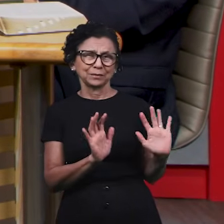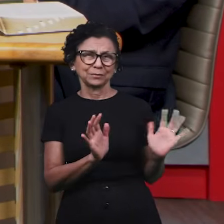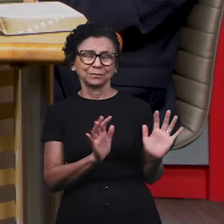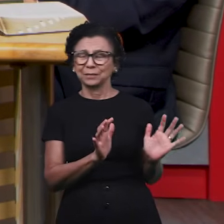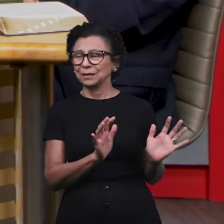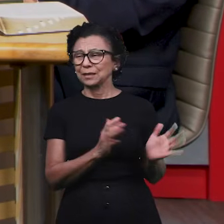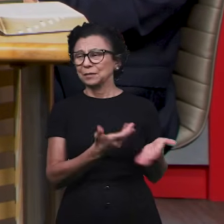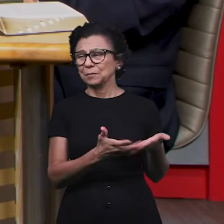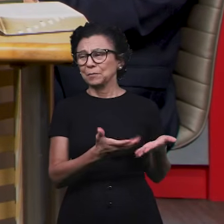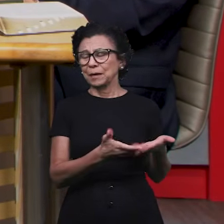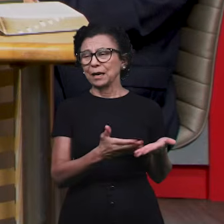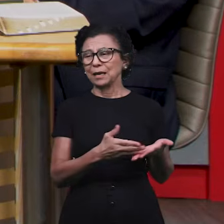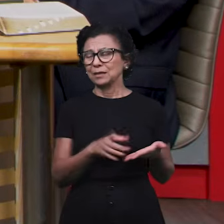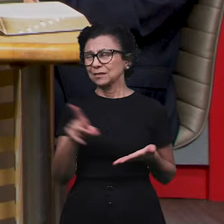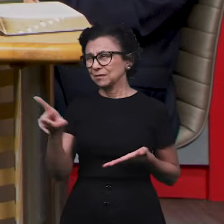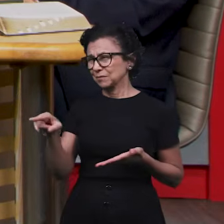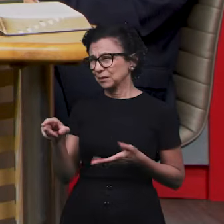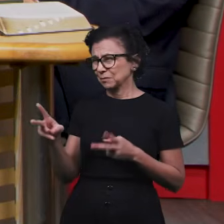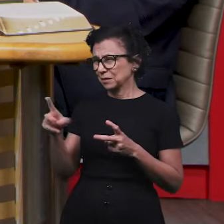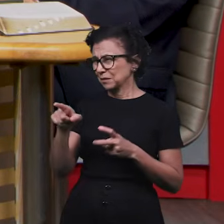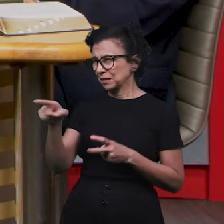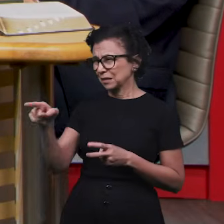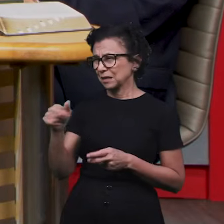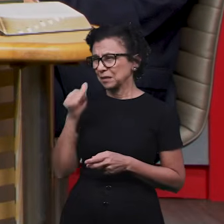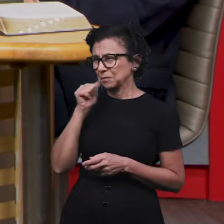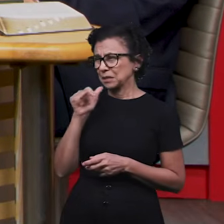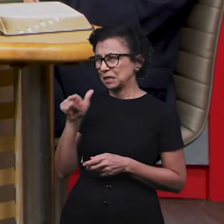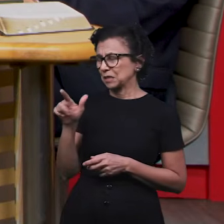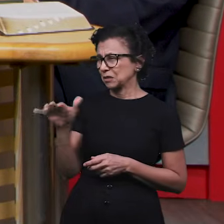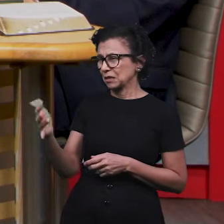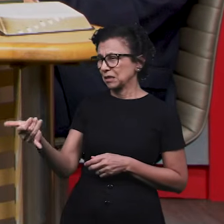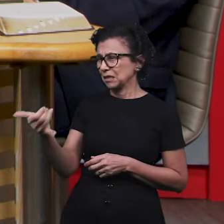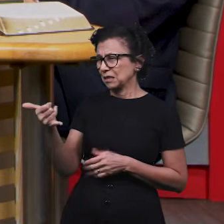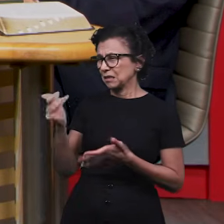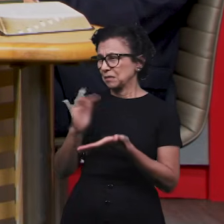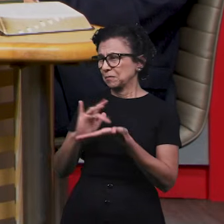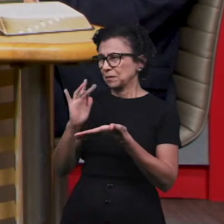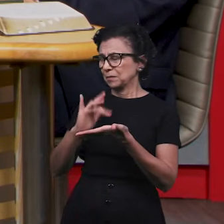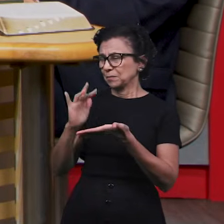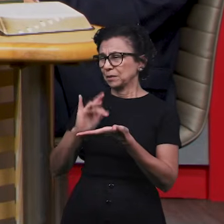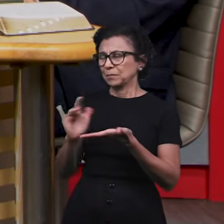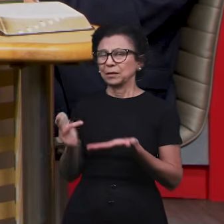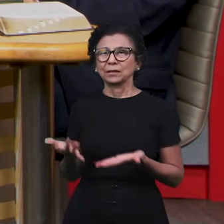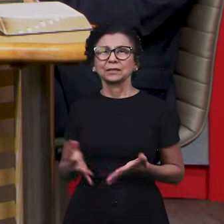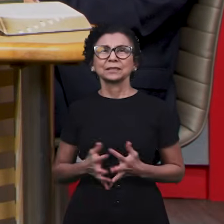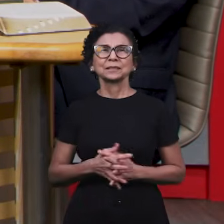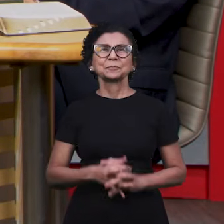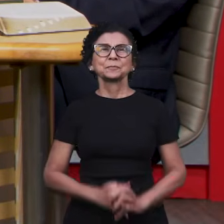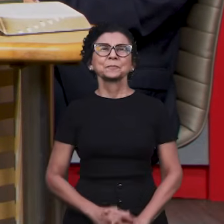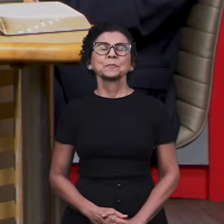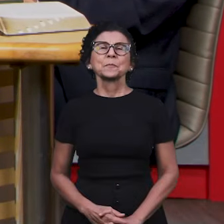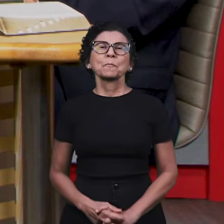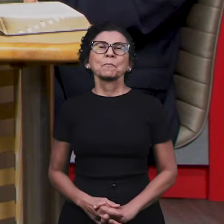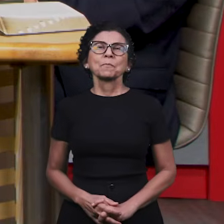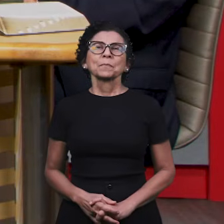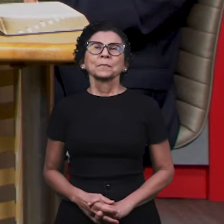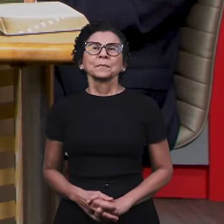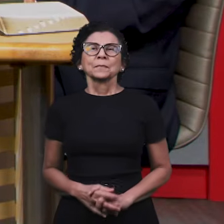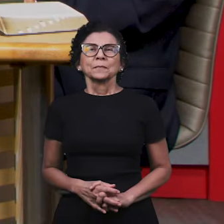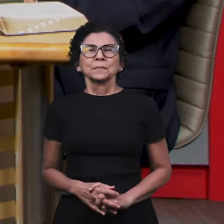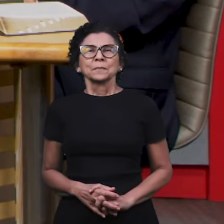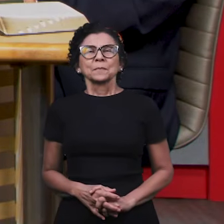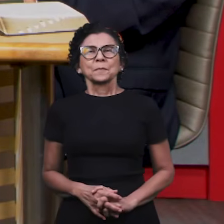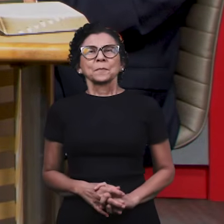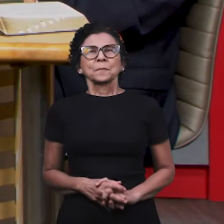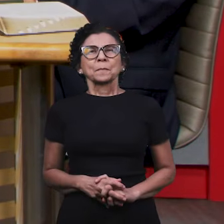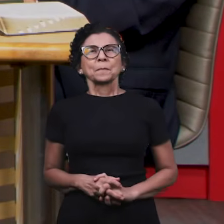no telefone. Muito bem. Complementando ainda a palavra da Ana. Tem mais uma ainda, hein? Pode falar, mas dá tempo.